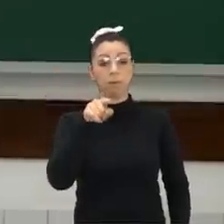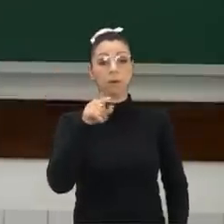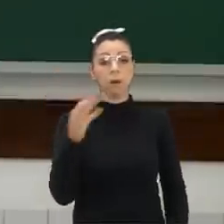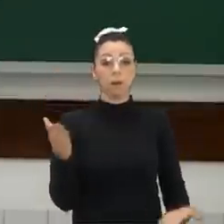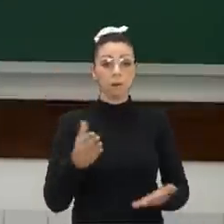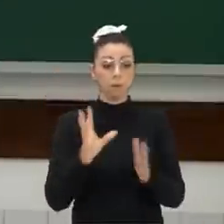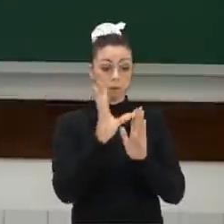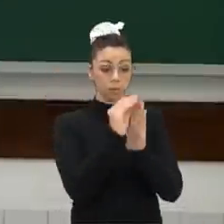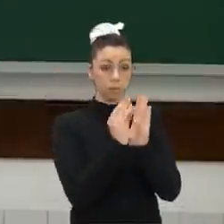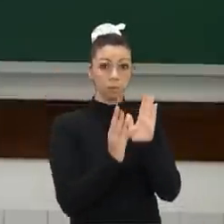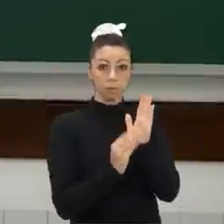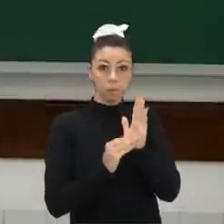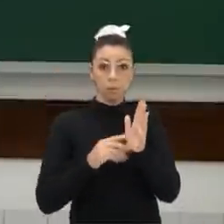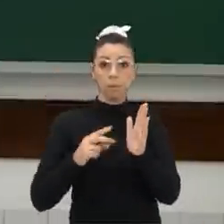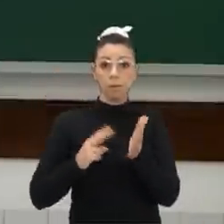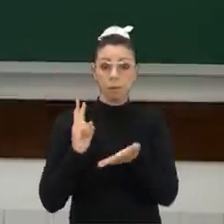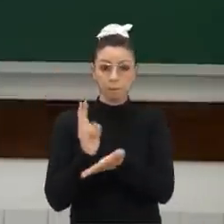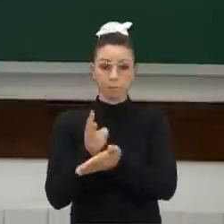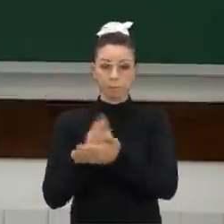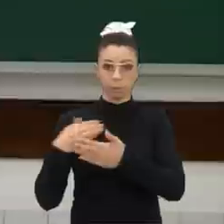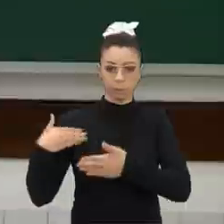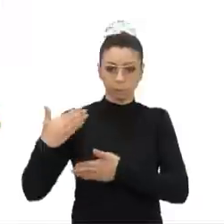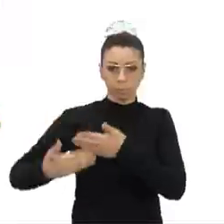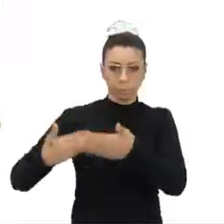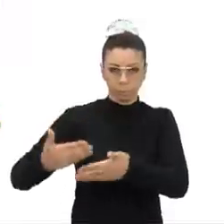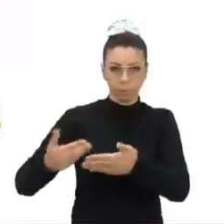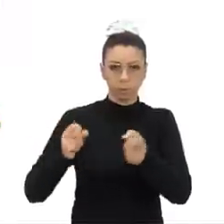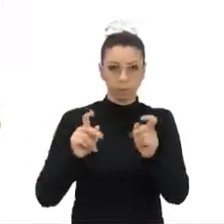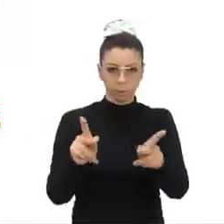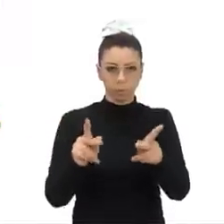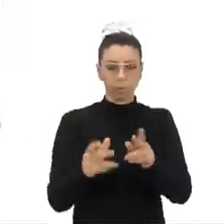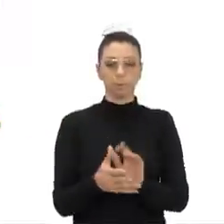nosso conteúdo que a gente vai dar sequência. Vamos lá, então?